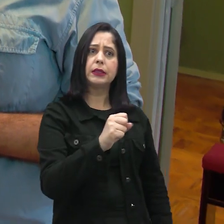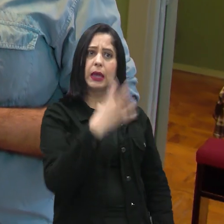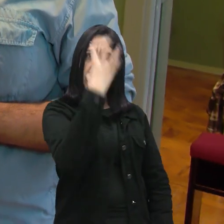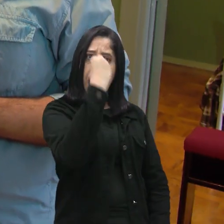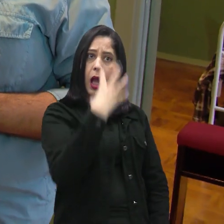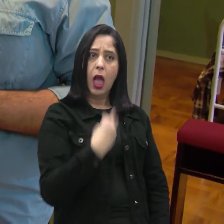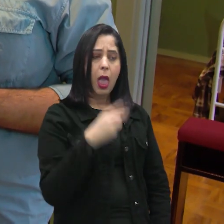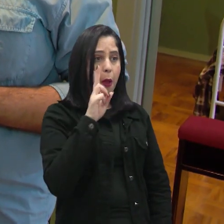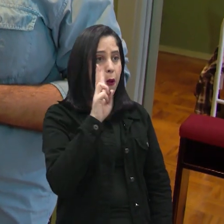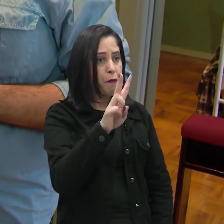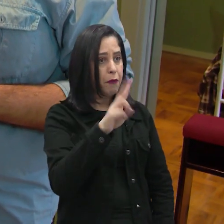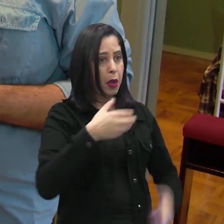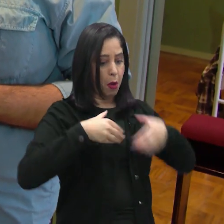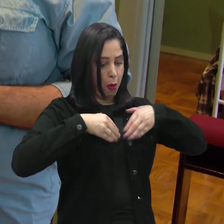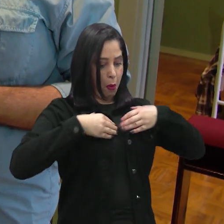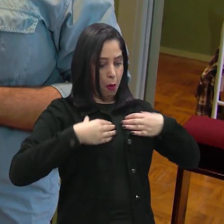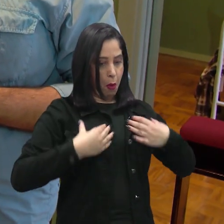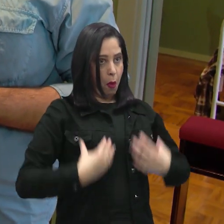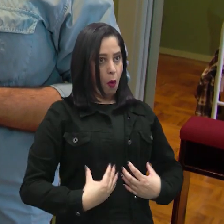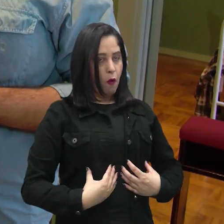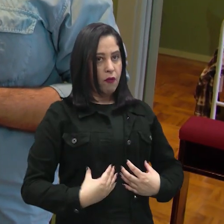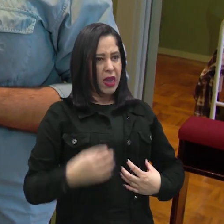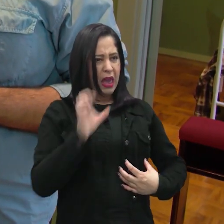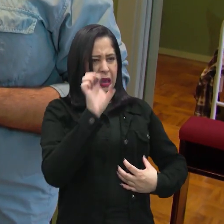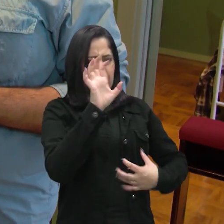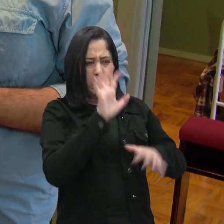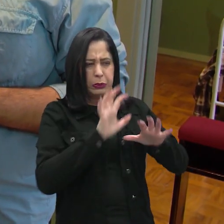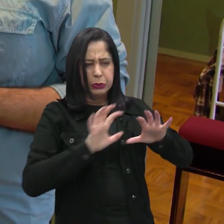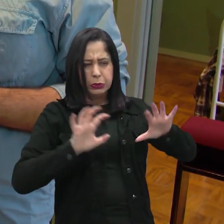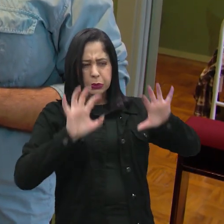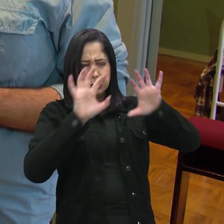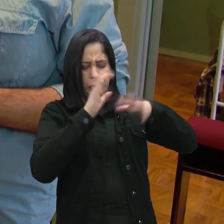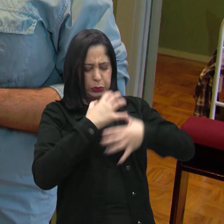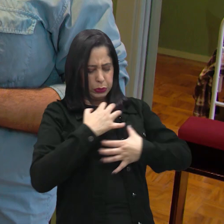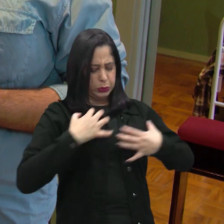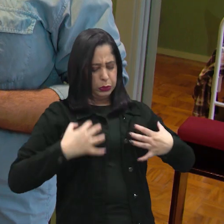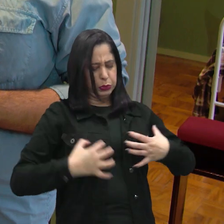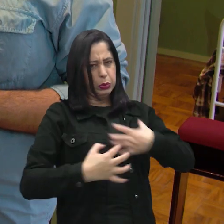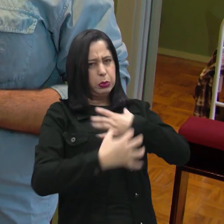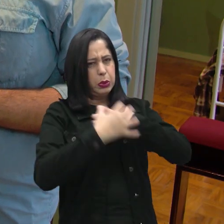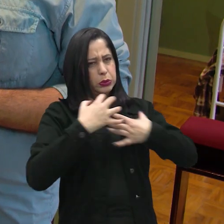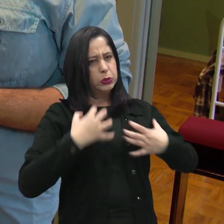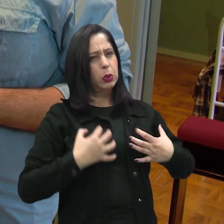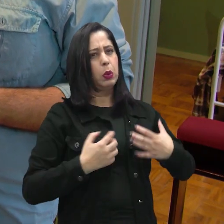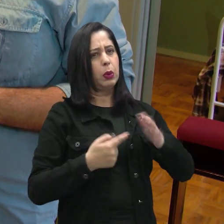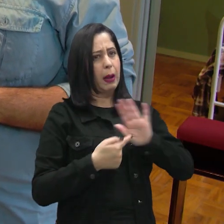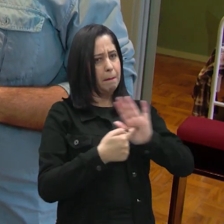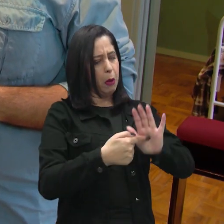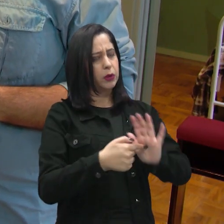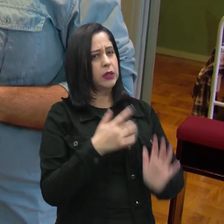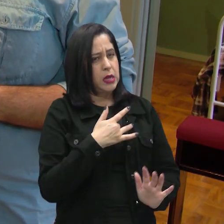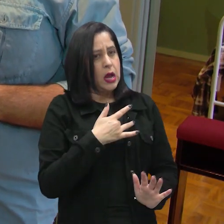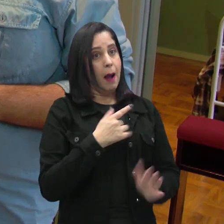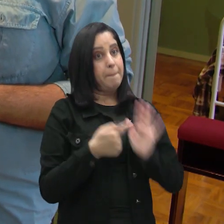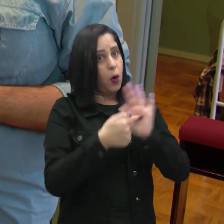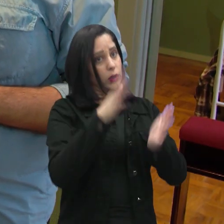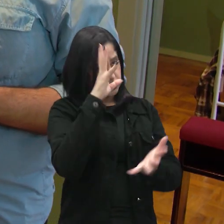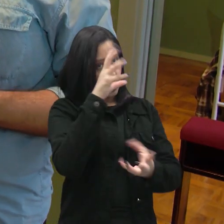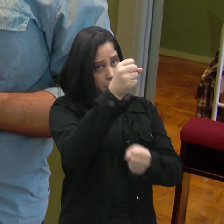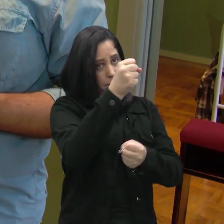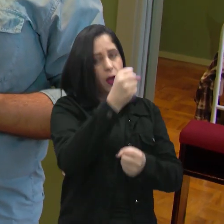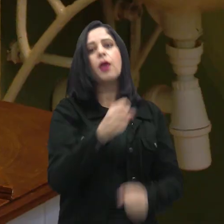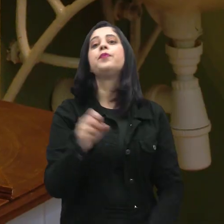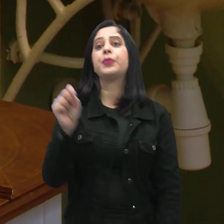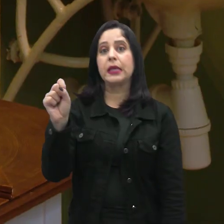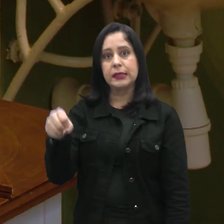região dos pulmões são áreas que estão bem escuras ali na imagem. Isso também fala bastante a respeito da história e da fé do padre, né? Sem